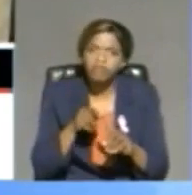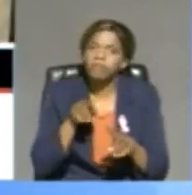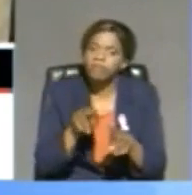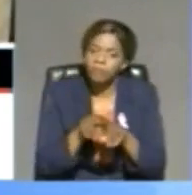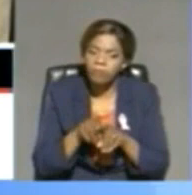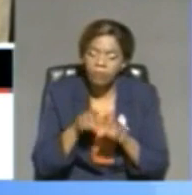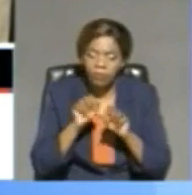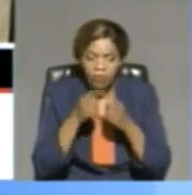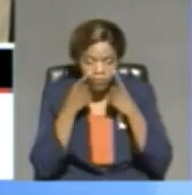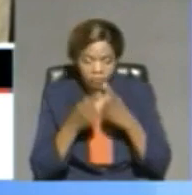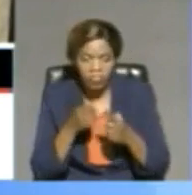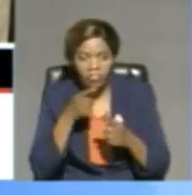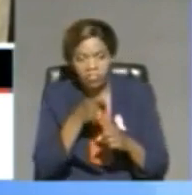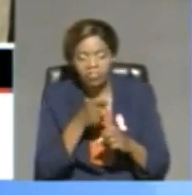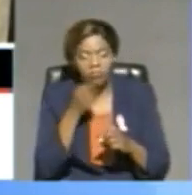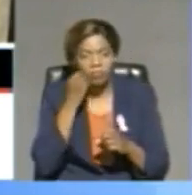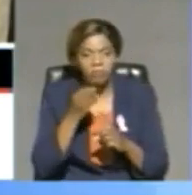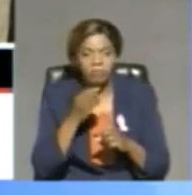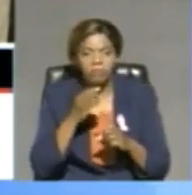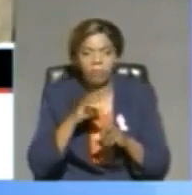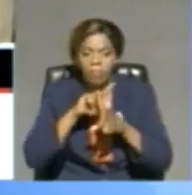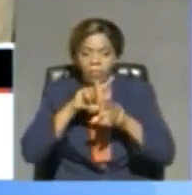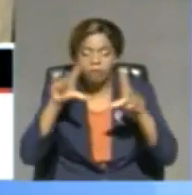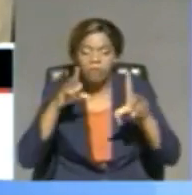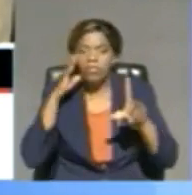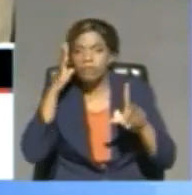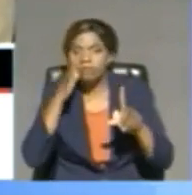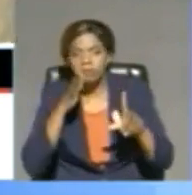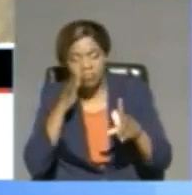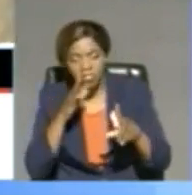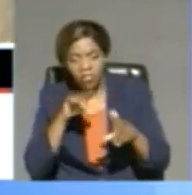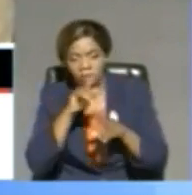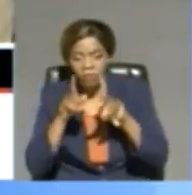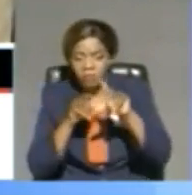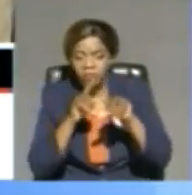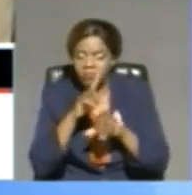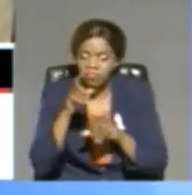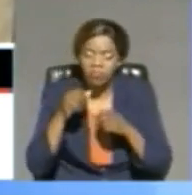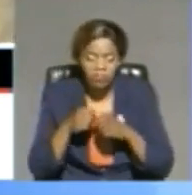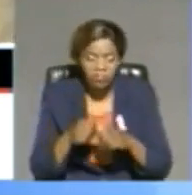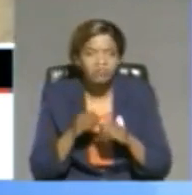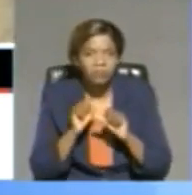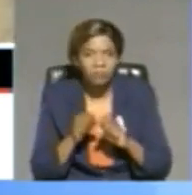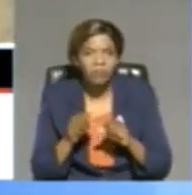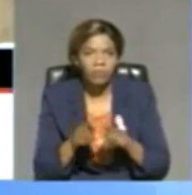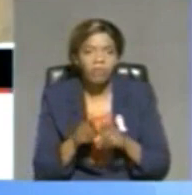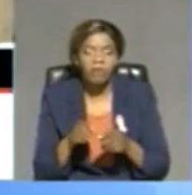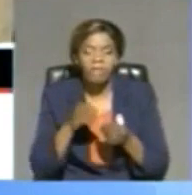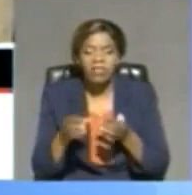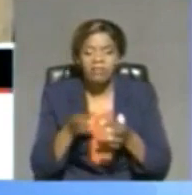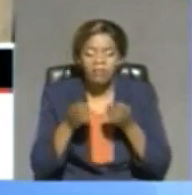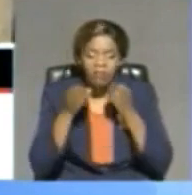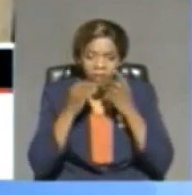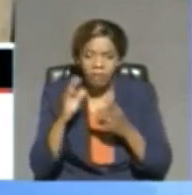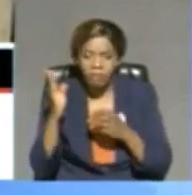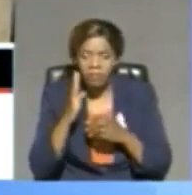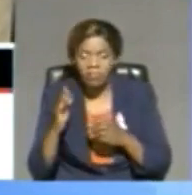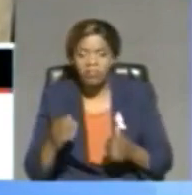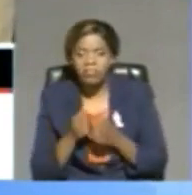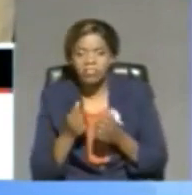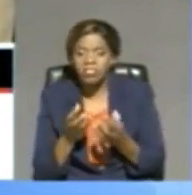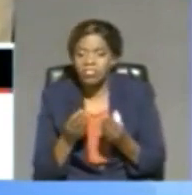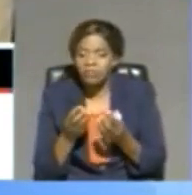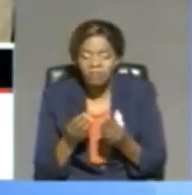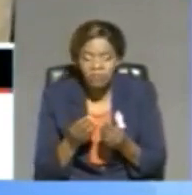se transformar num debate em que essa pergunta voltará a ser feita no sentido oposto. Por isso que eu considero sempre, no Brasil, as coisas acontecem